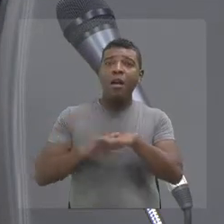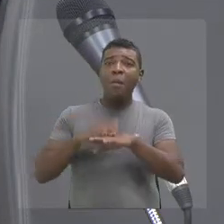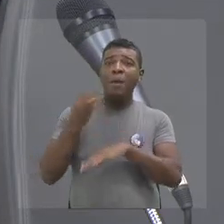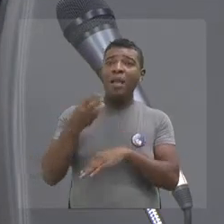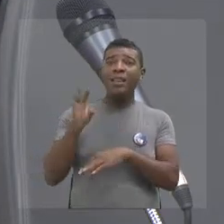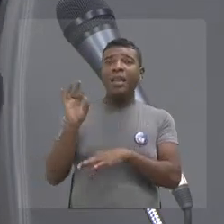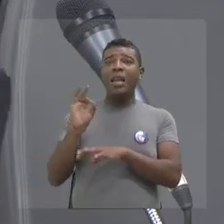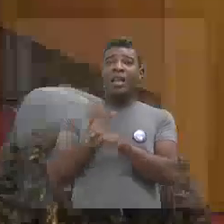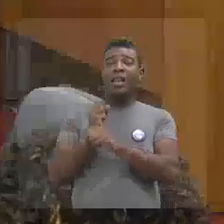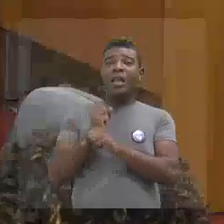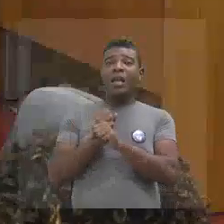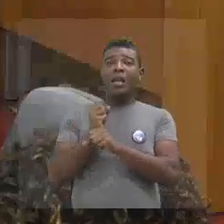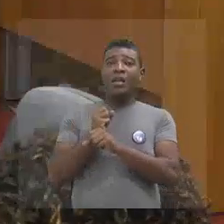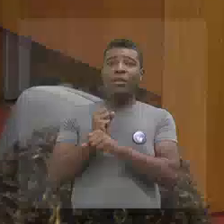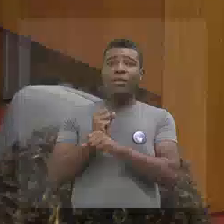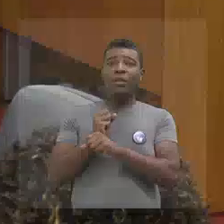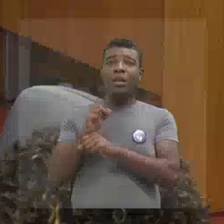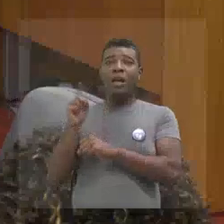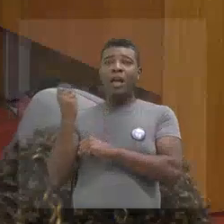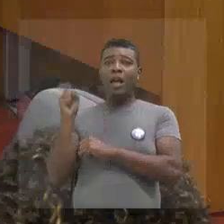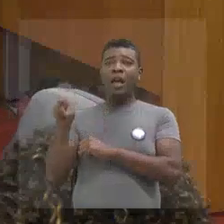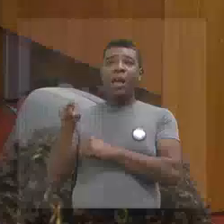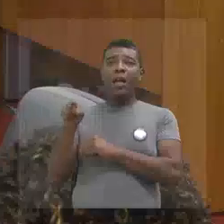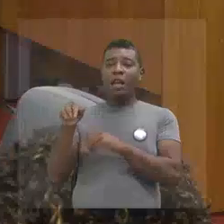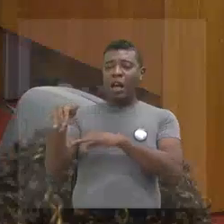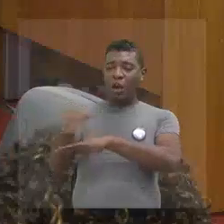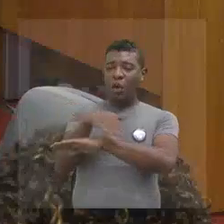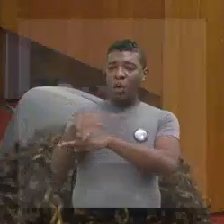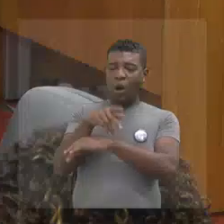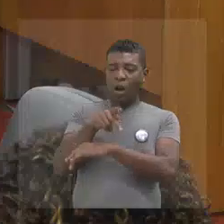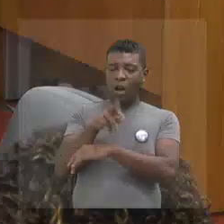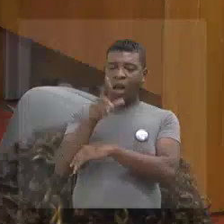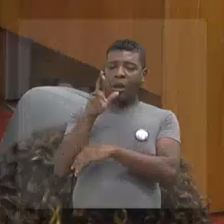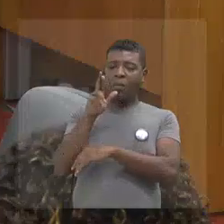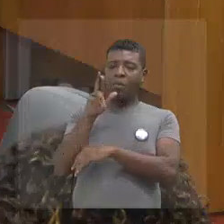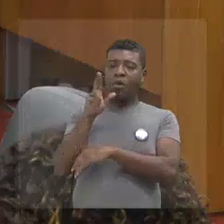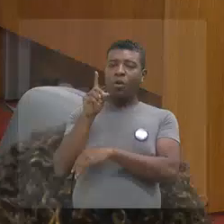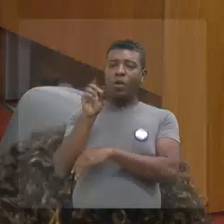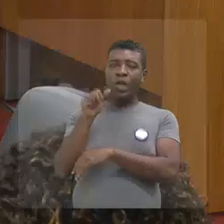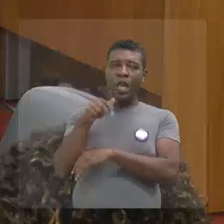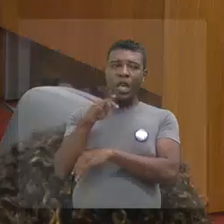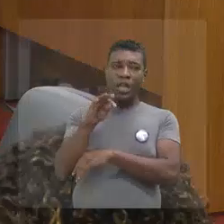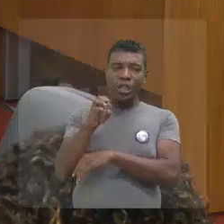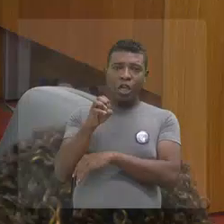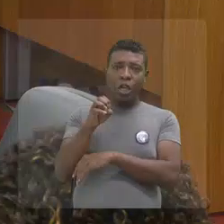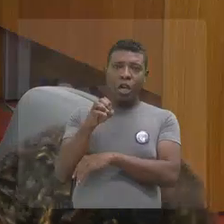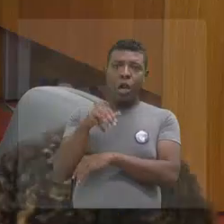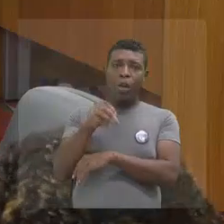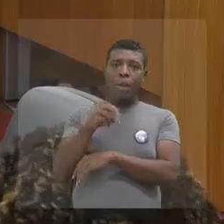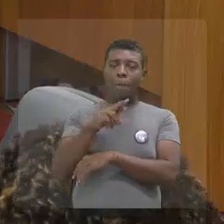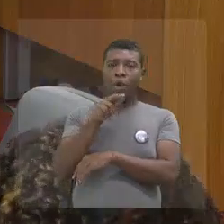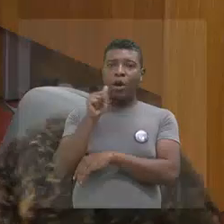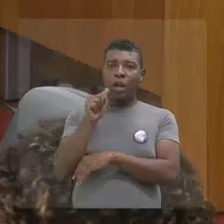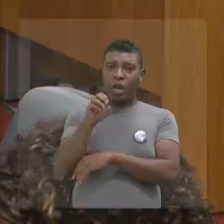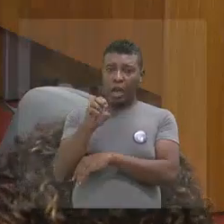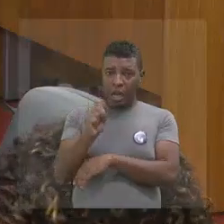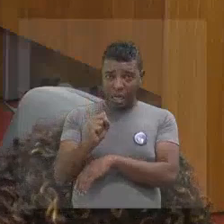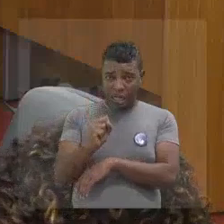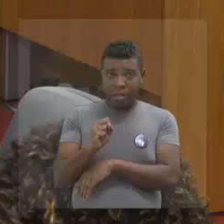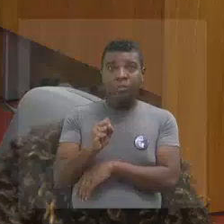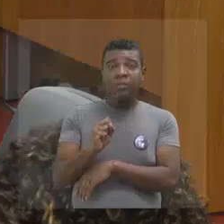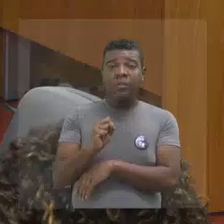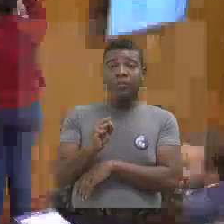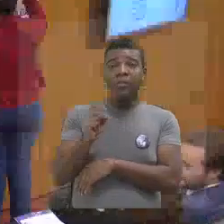era que não é Prudente de Morais no segundo mandato meu Zé Carlos Carvalho que eu sou crítico extrema ele